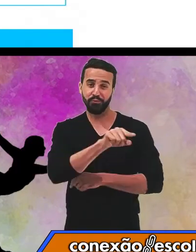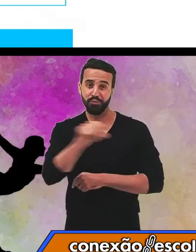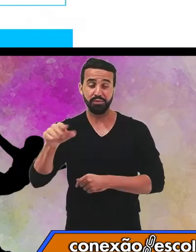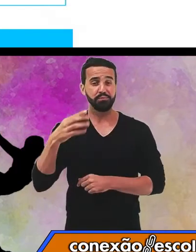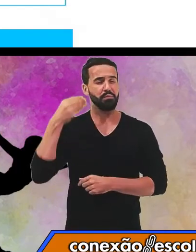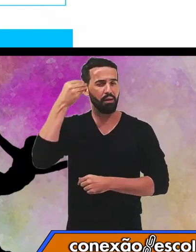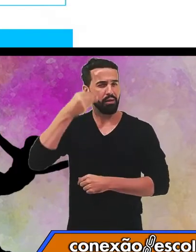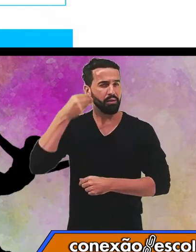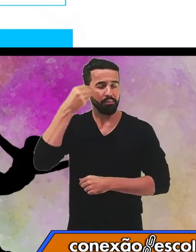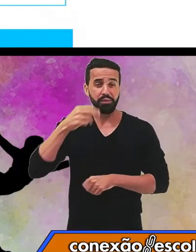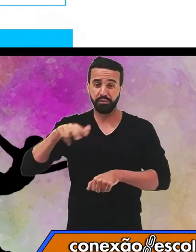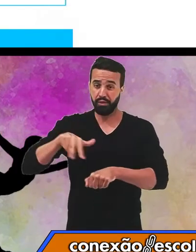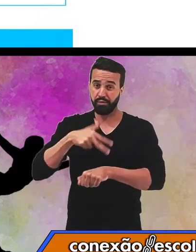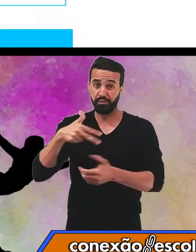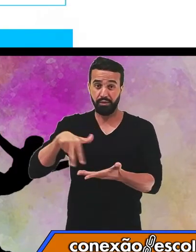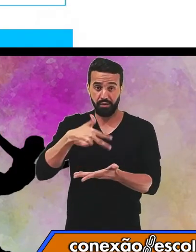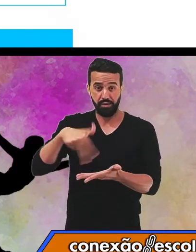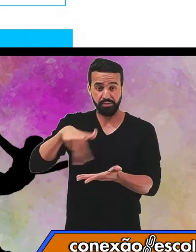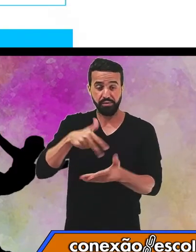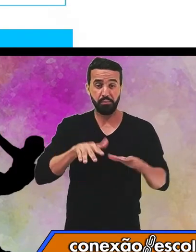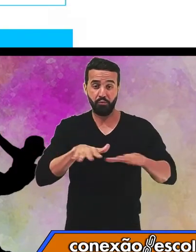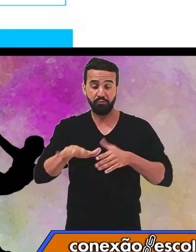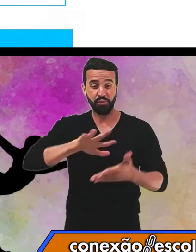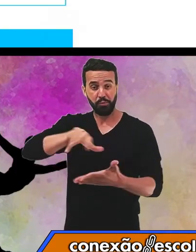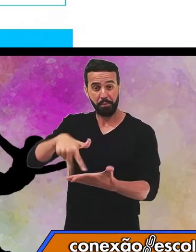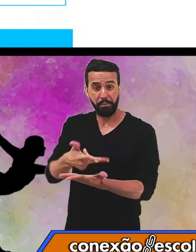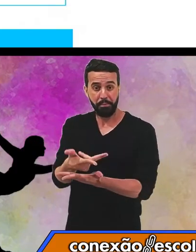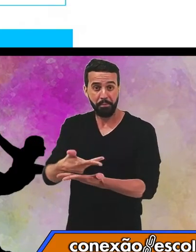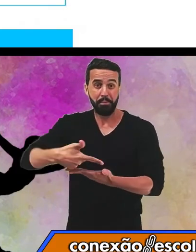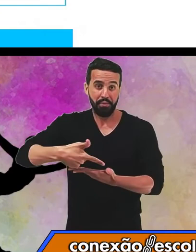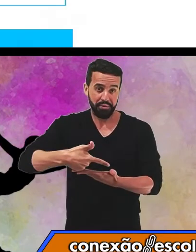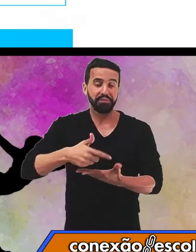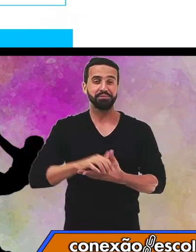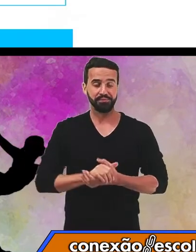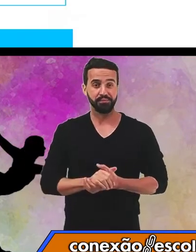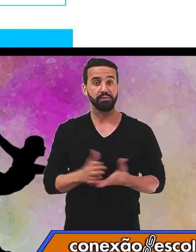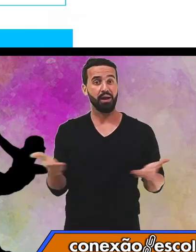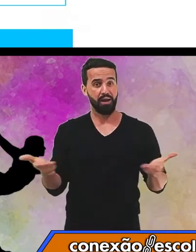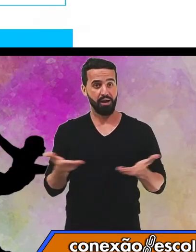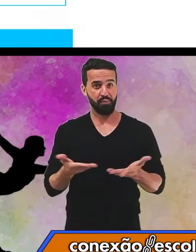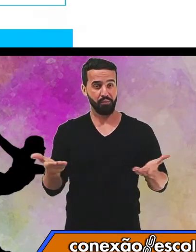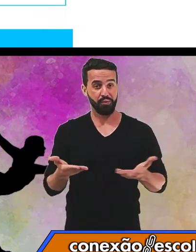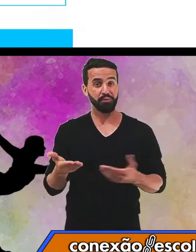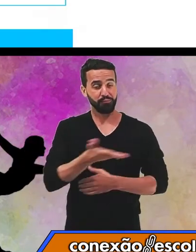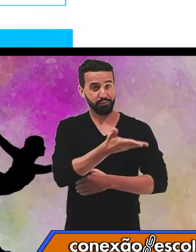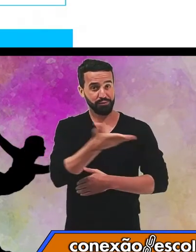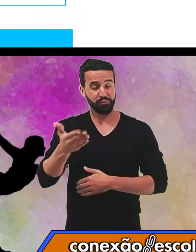daí dançar os movimentos do break, tá certo? E eu deixo agora vocês com